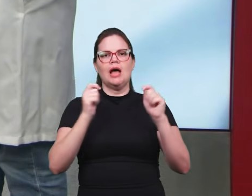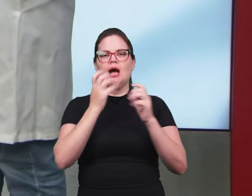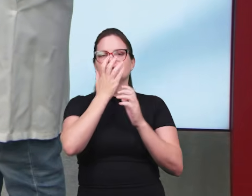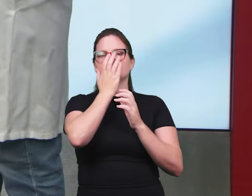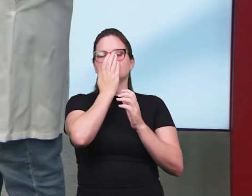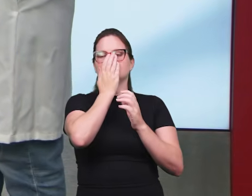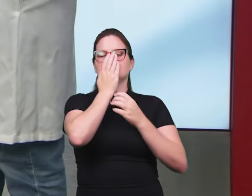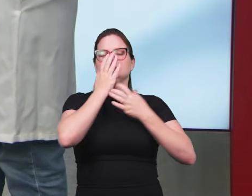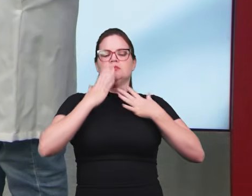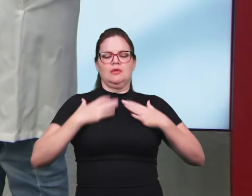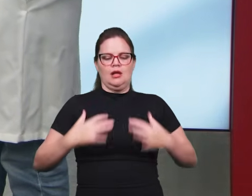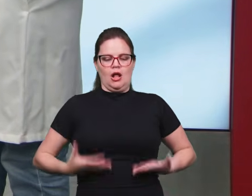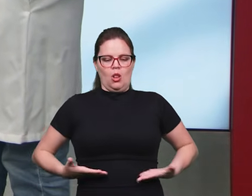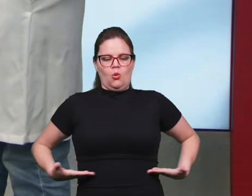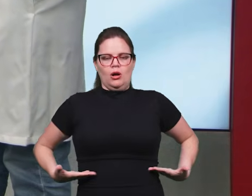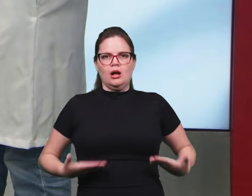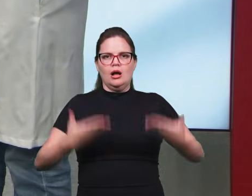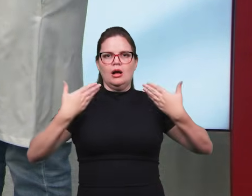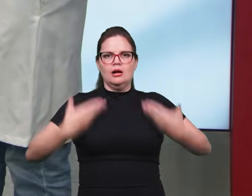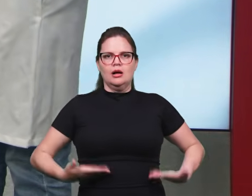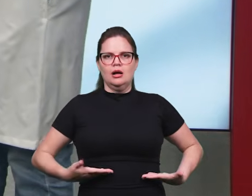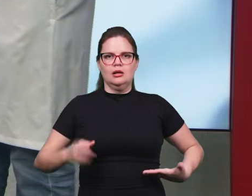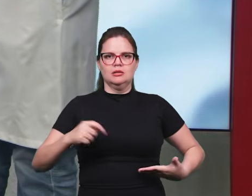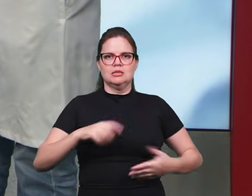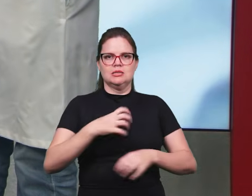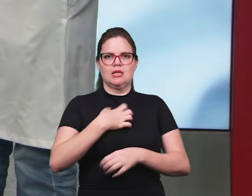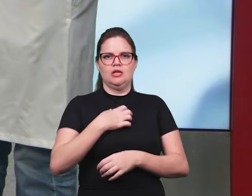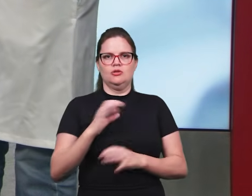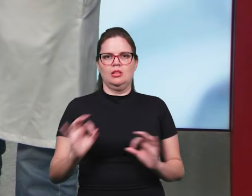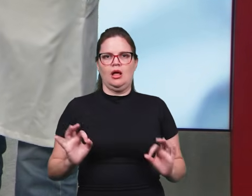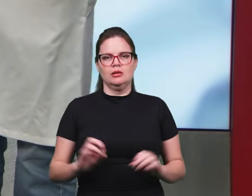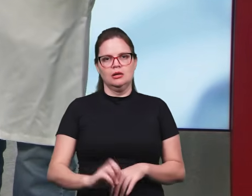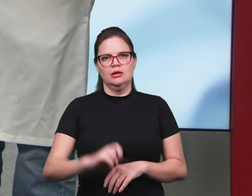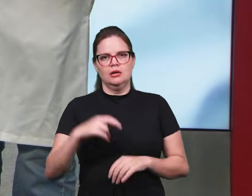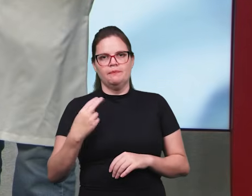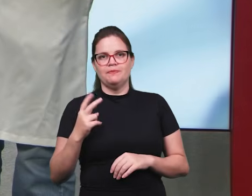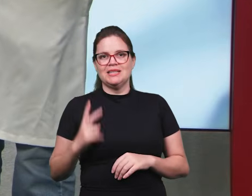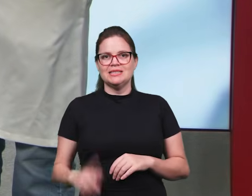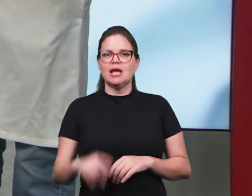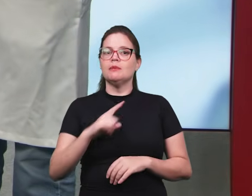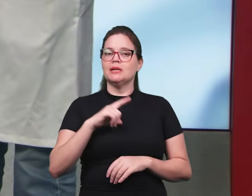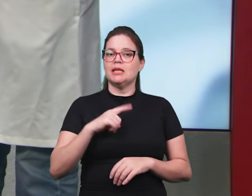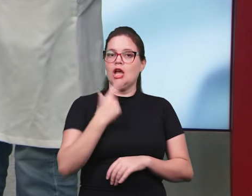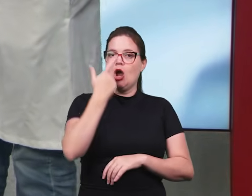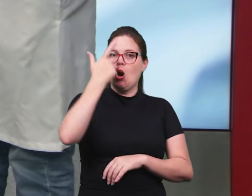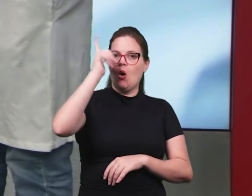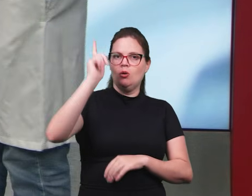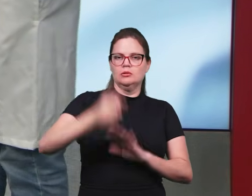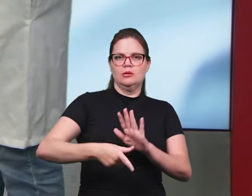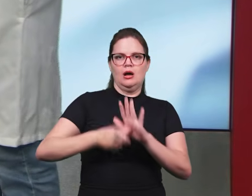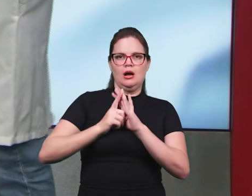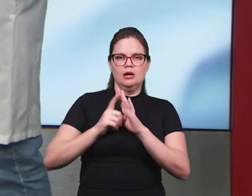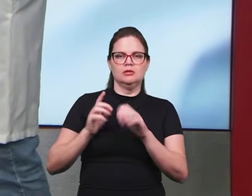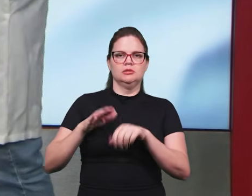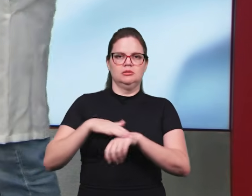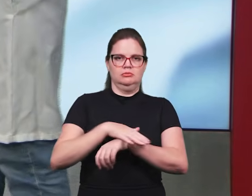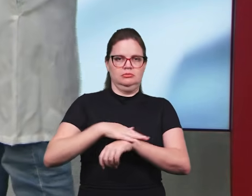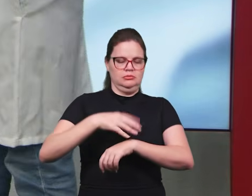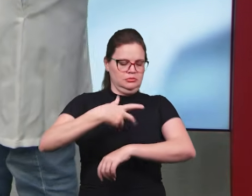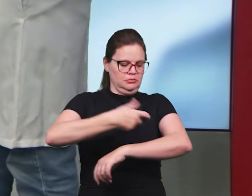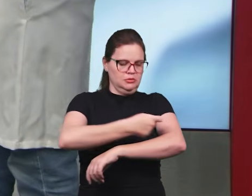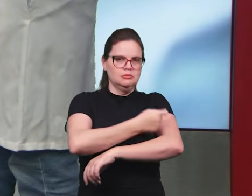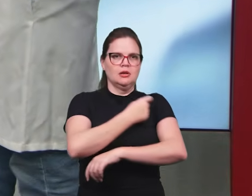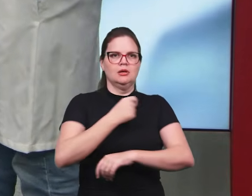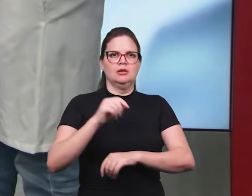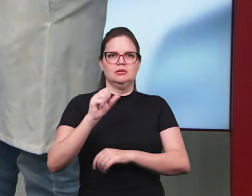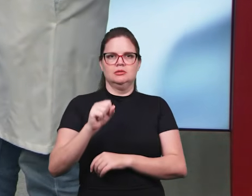anestesia regional, local, sempre acompanhado de uma sedação, para o paciente não lembrar, porque é desconfortável. Que já é